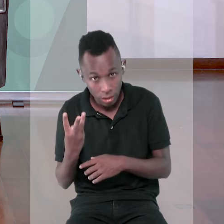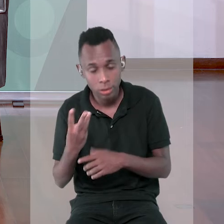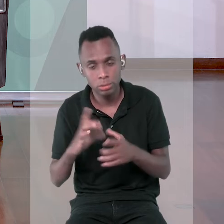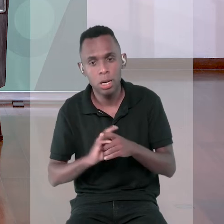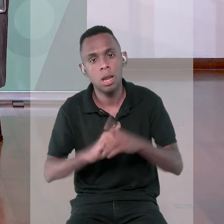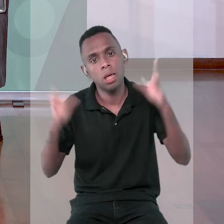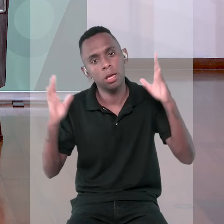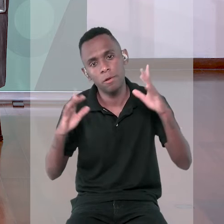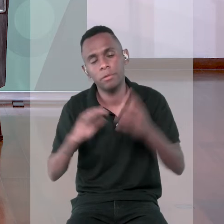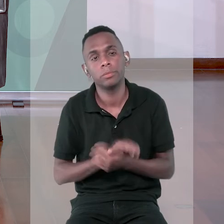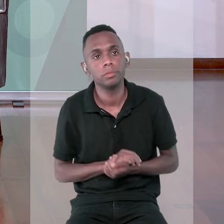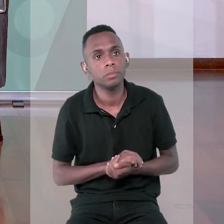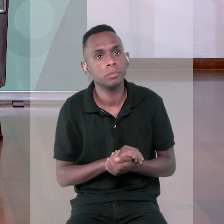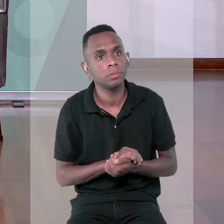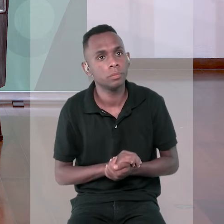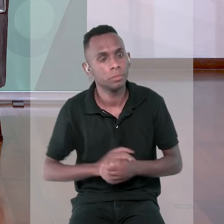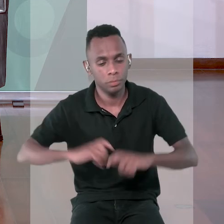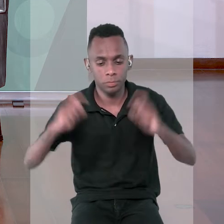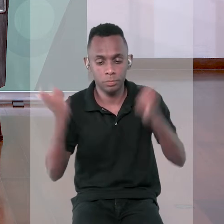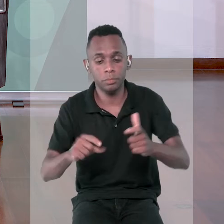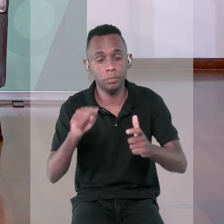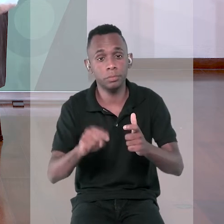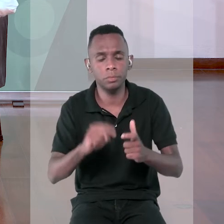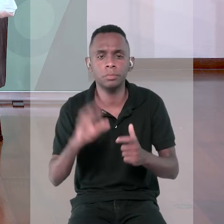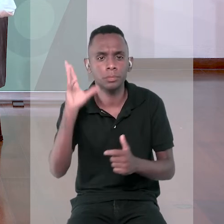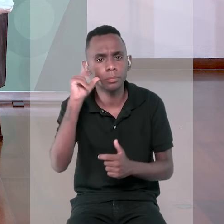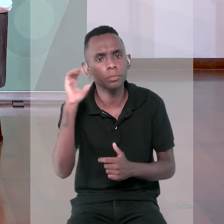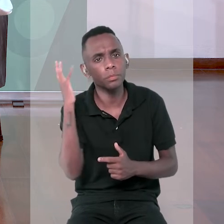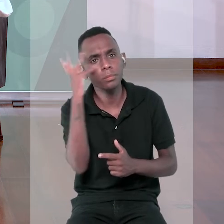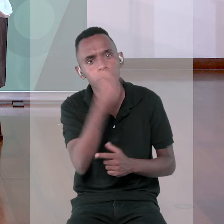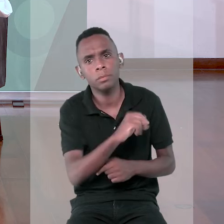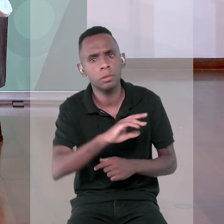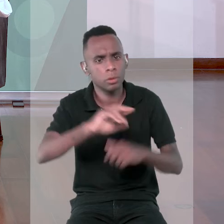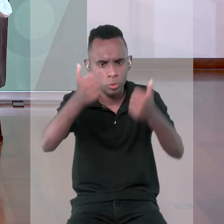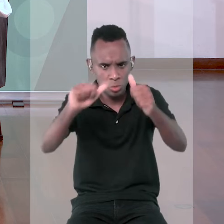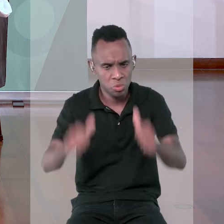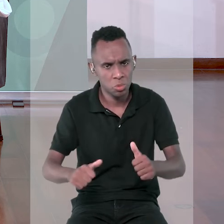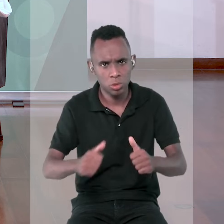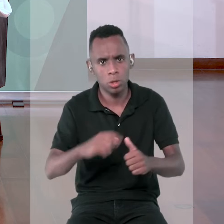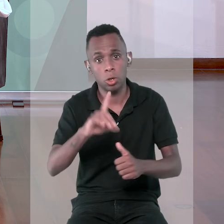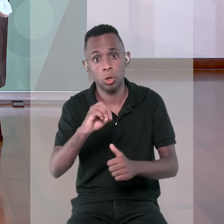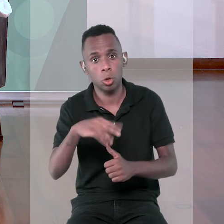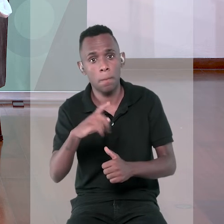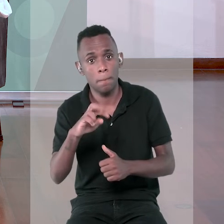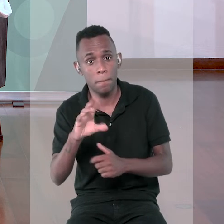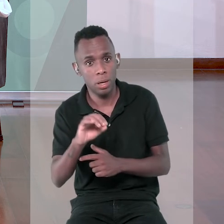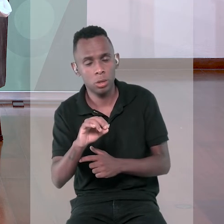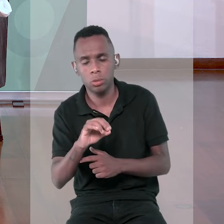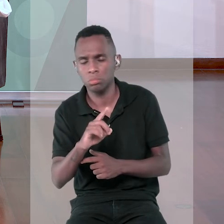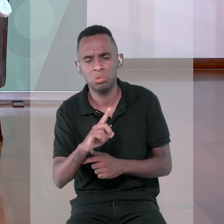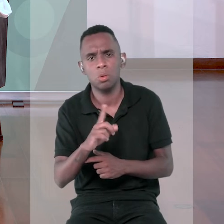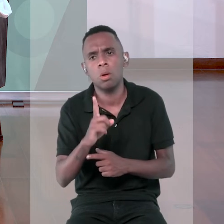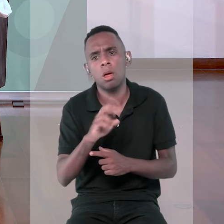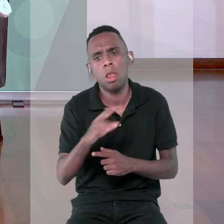ali. E lá nesse local, o que eu acho muito bonito, que não é a escultura do Dom Pedro que está lá, não é o